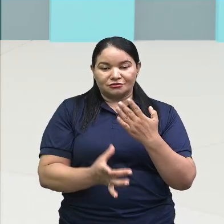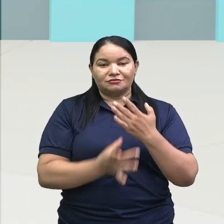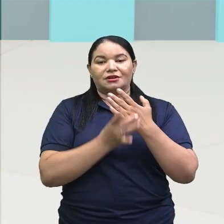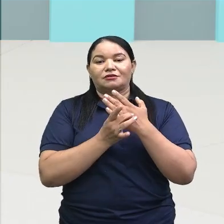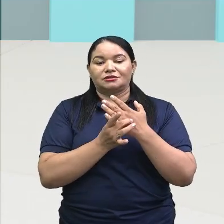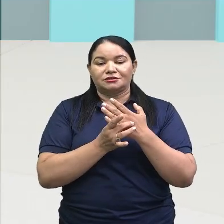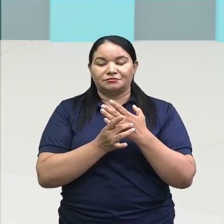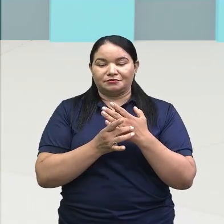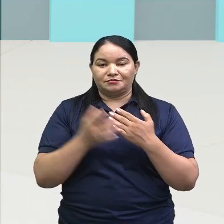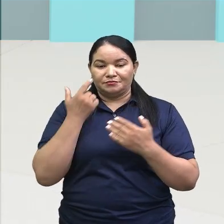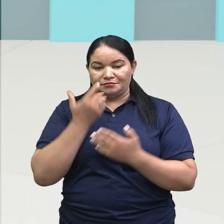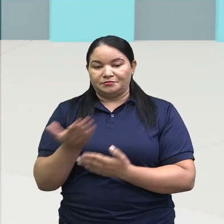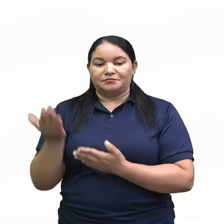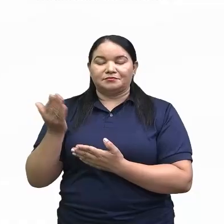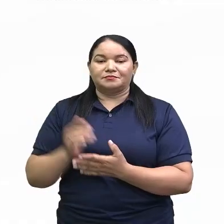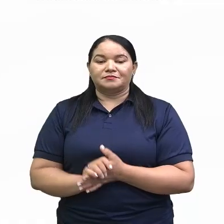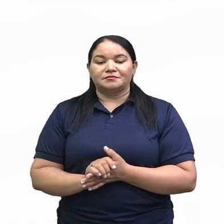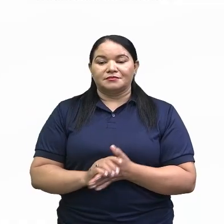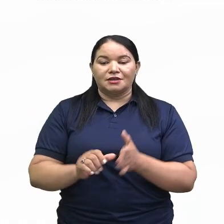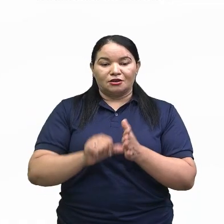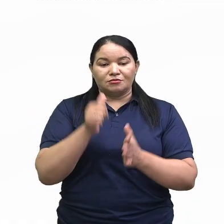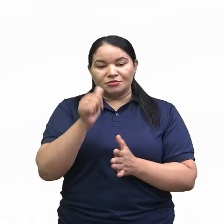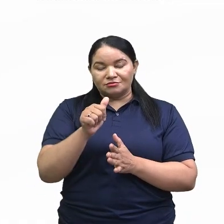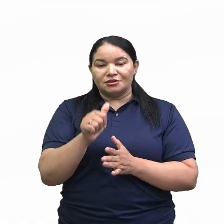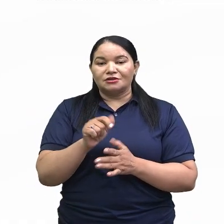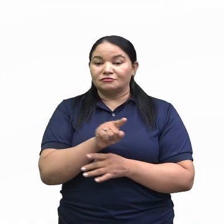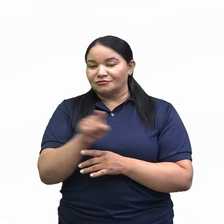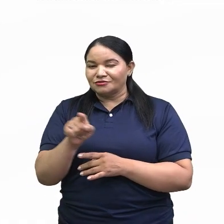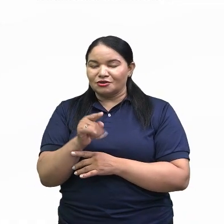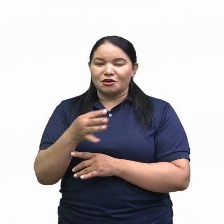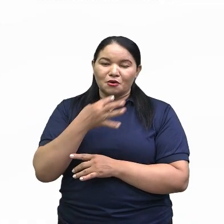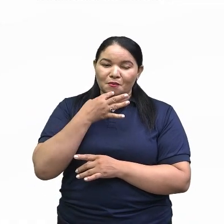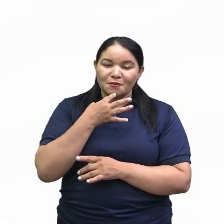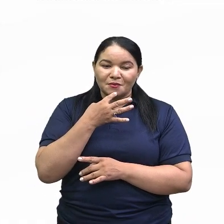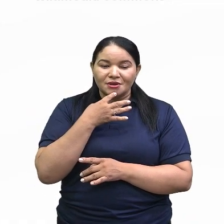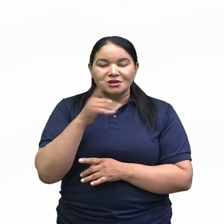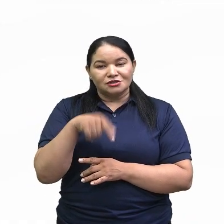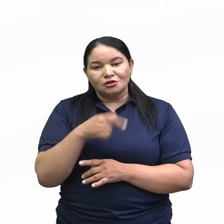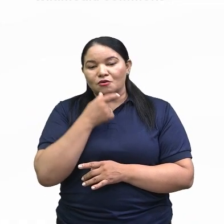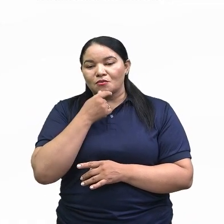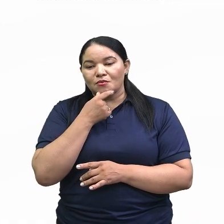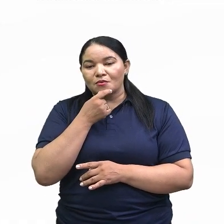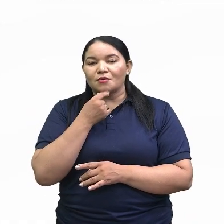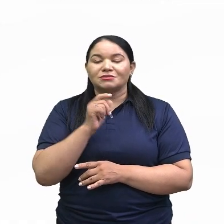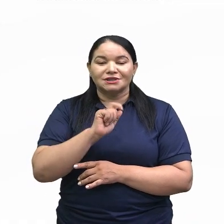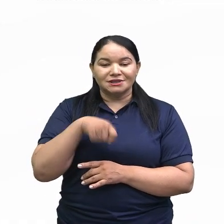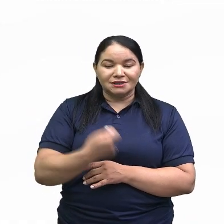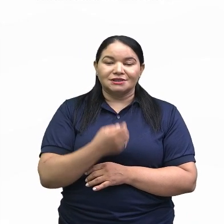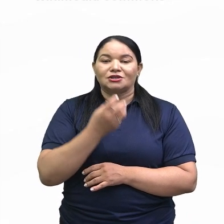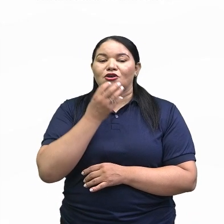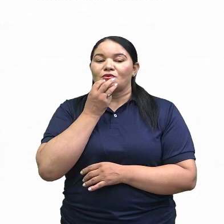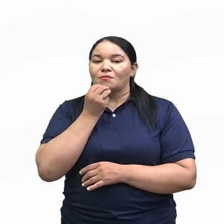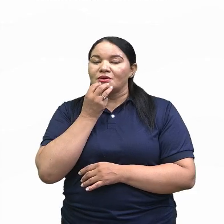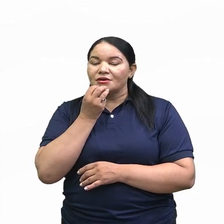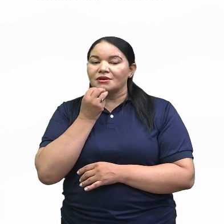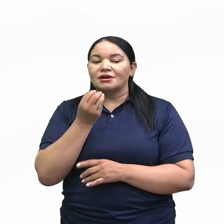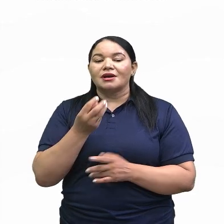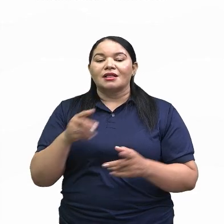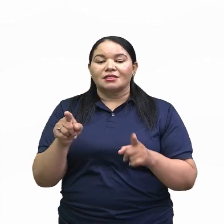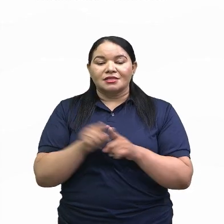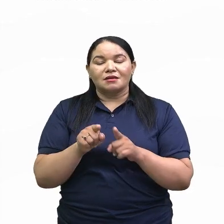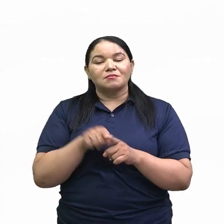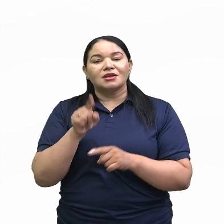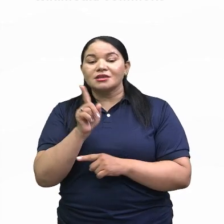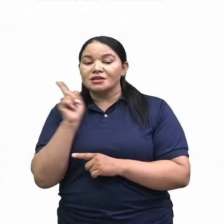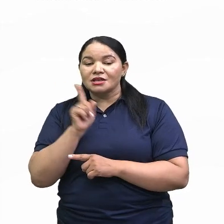dos autores do realismo. O primeiro aí, conhecidíssimo, não é? É o Machado de Assis. Então, é conhecido como Machado